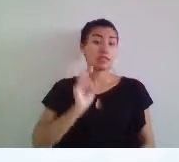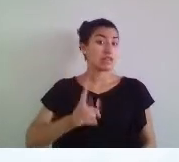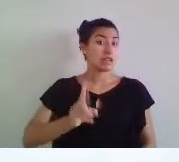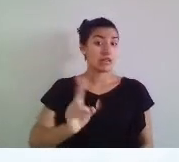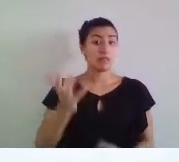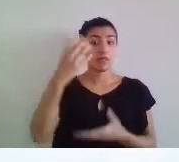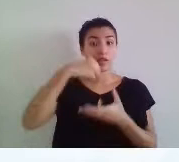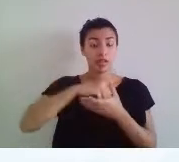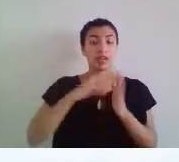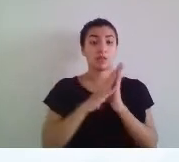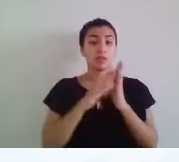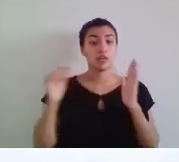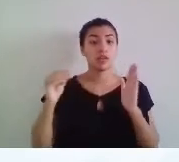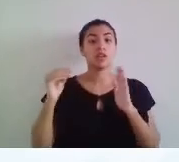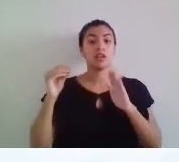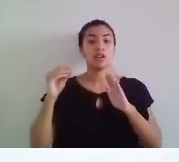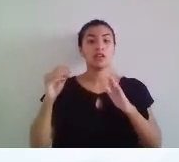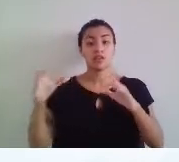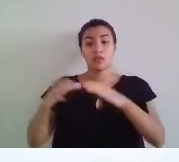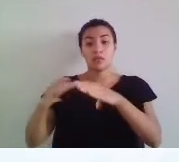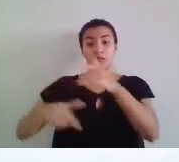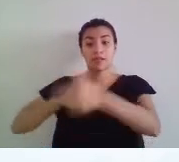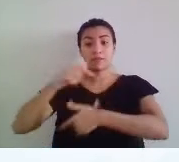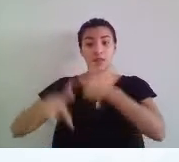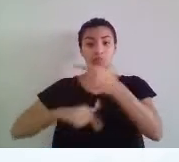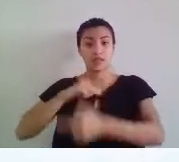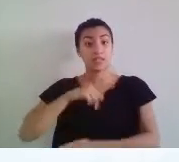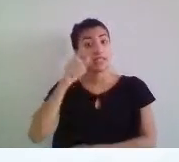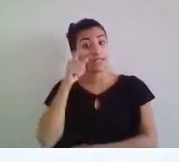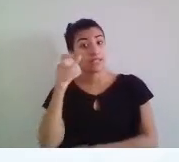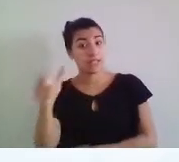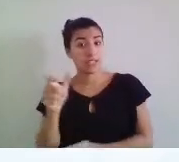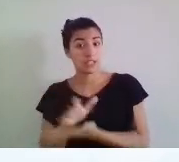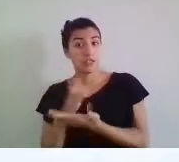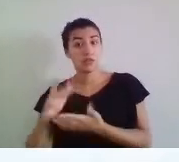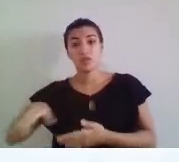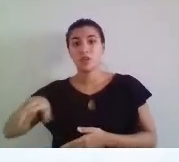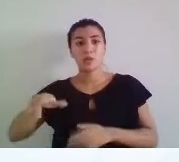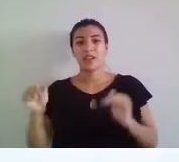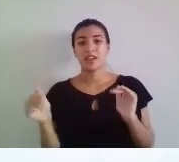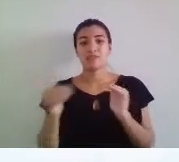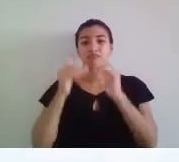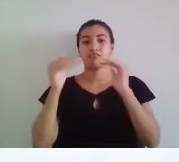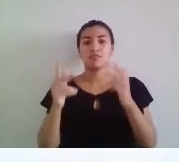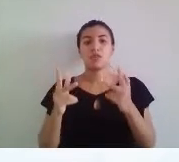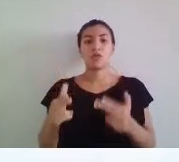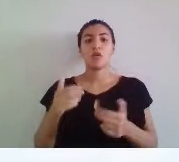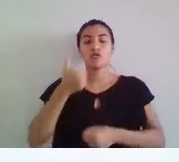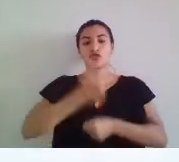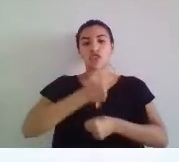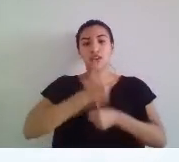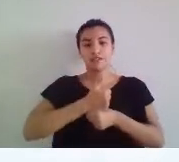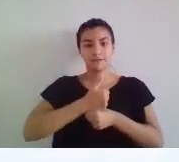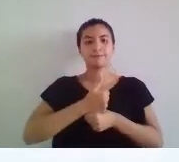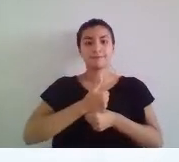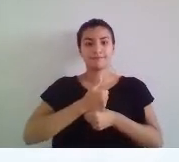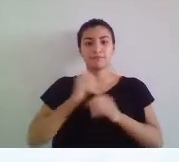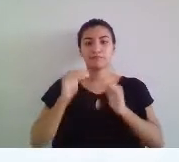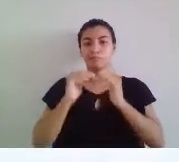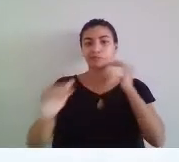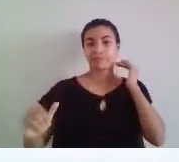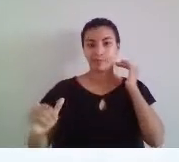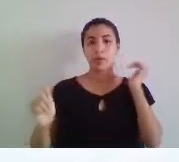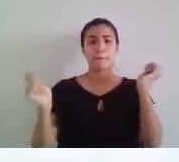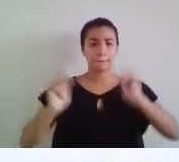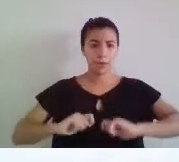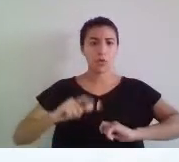dentro desse modelo produtivo, a classe trabalhadora vai ter certos interesses que não serão os mesmos interesses do patronato. Pode haver uma série de